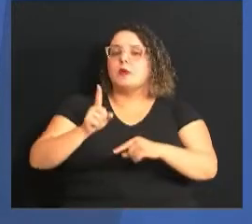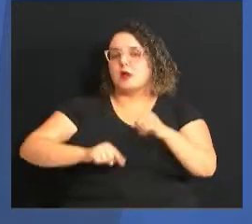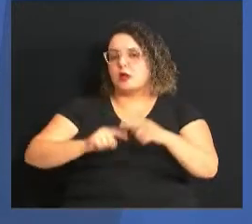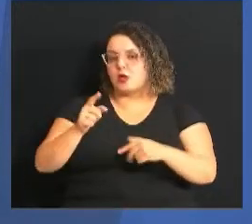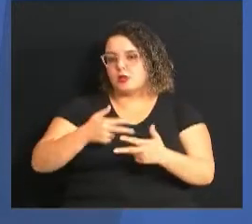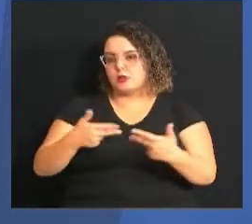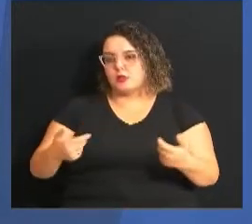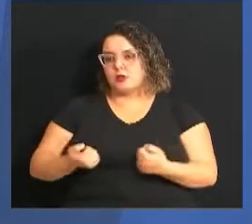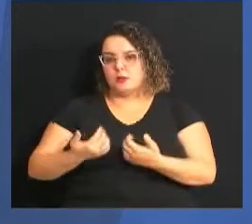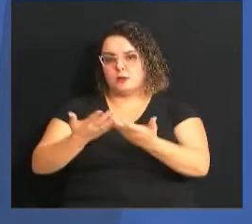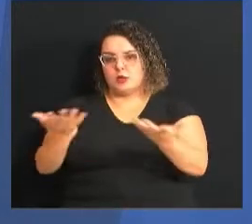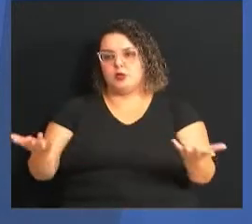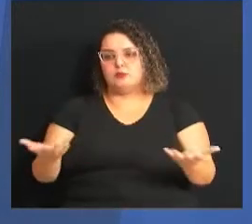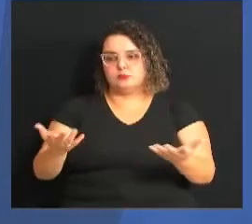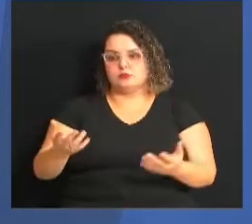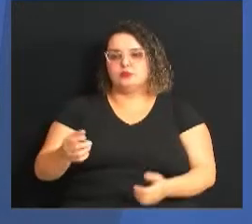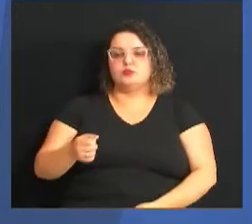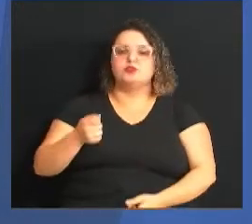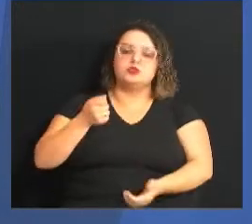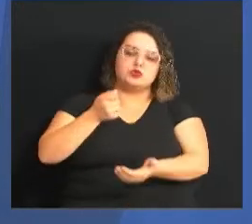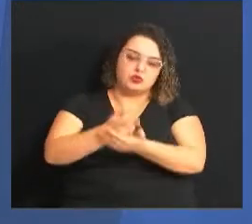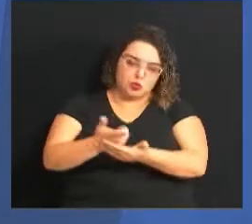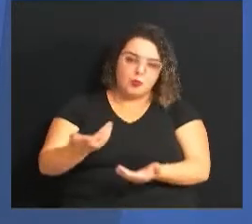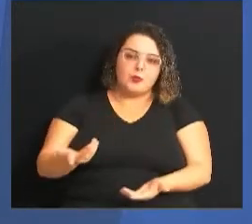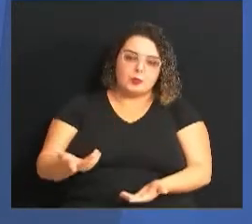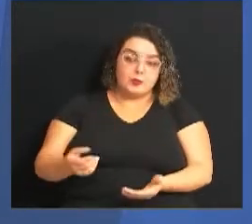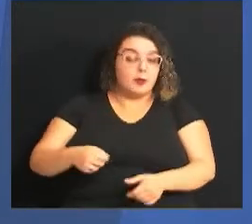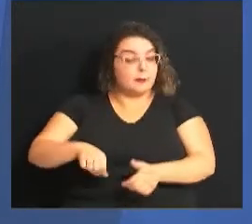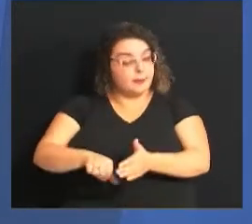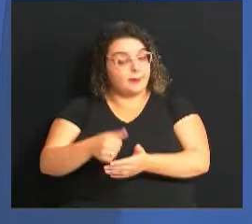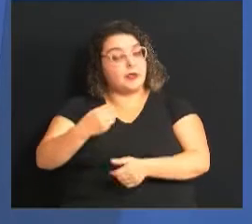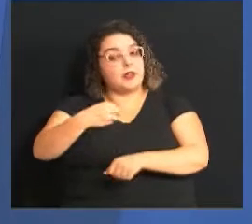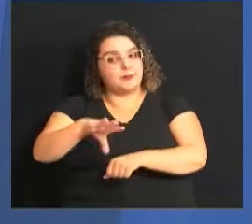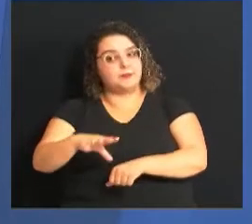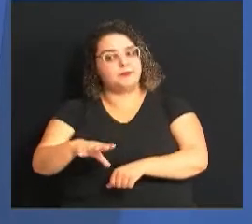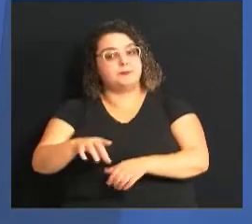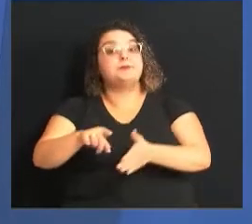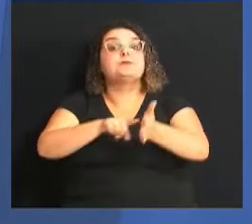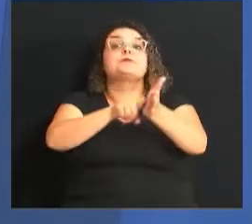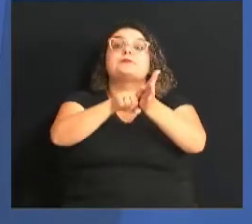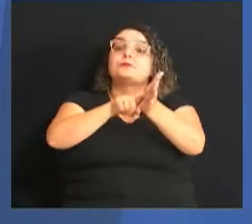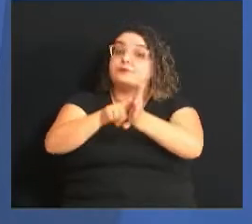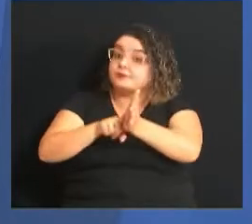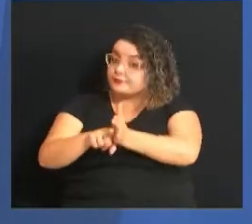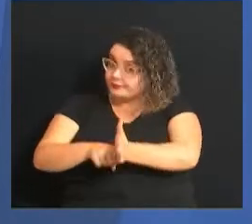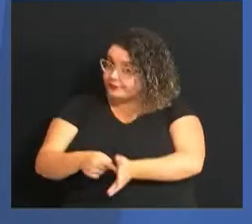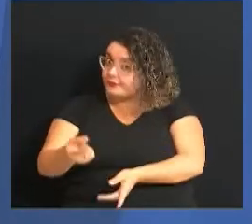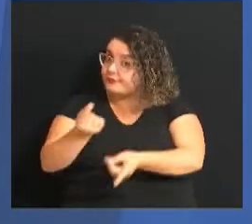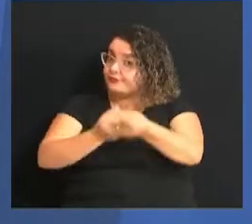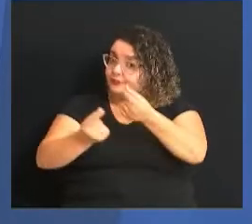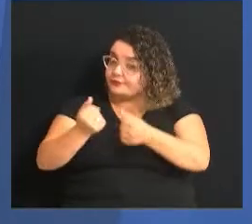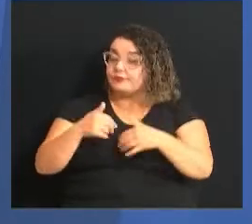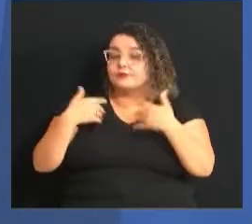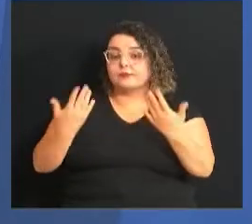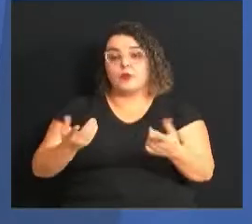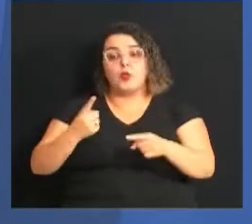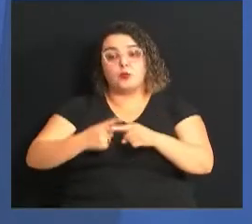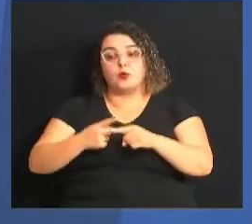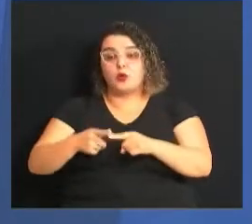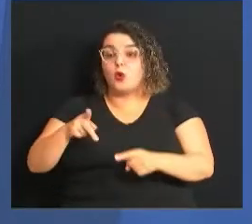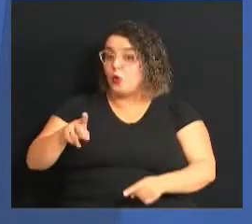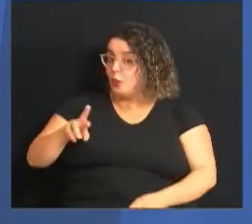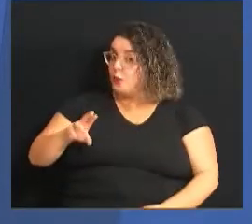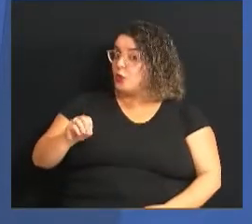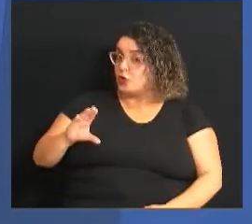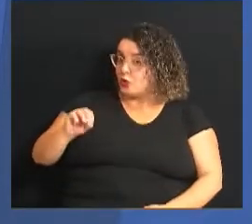aí no mercado de consumo. A primeira dica do órgão é pesquisar preços, porque de acordo com o Procon, a